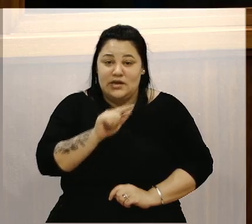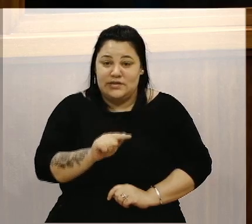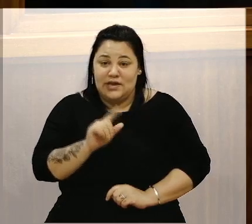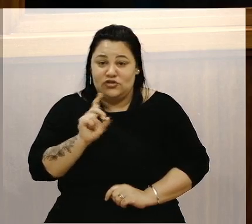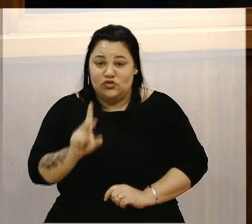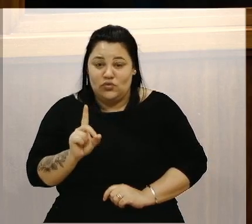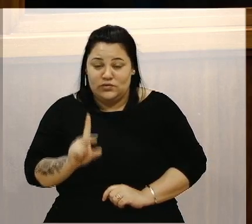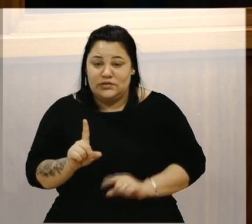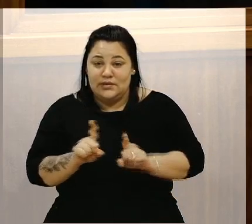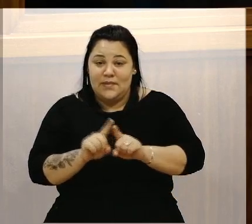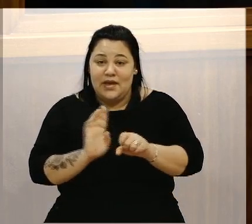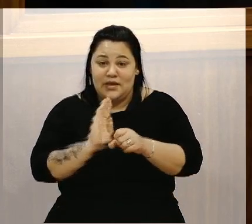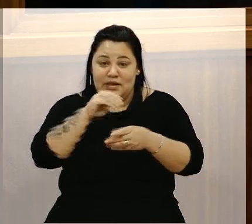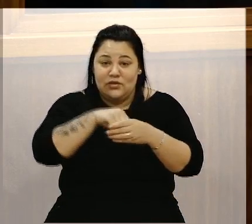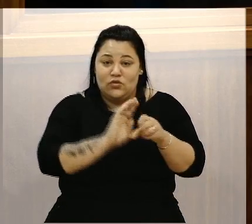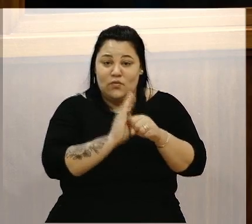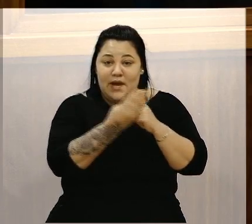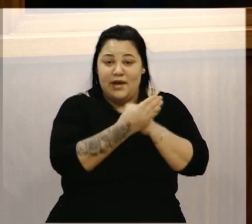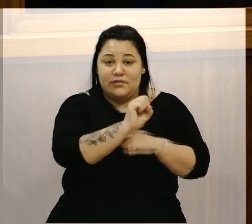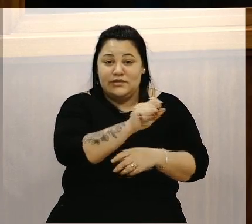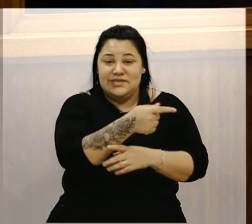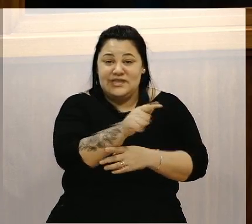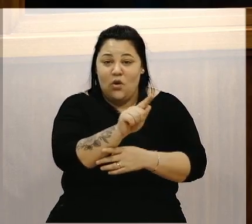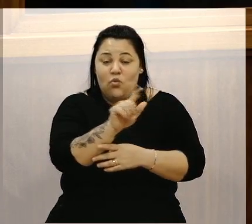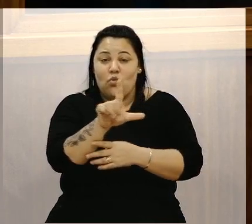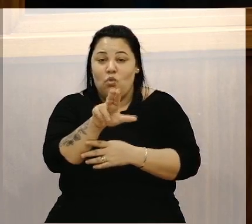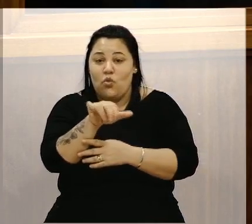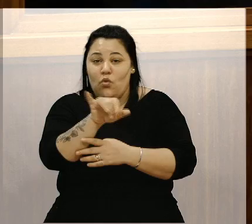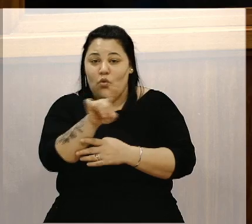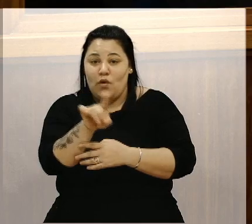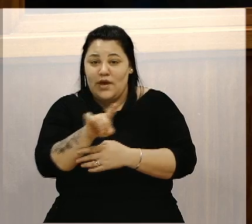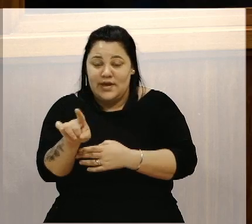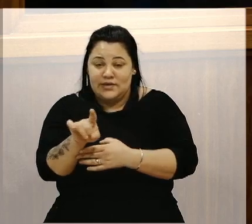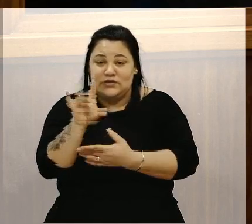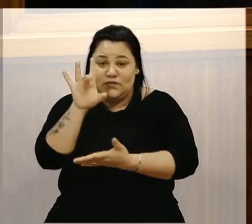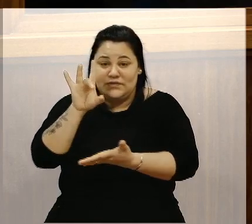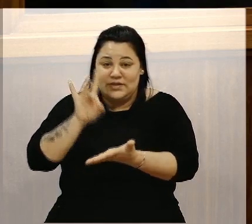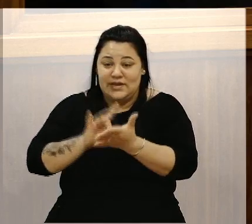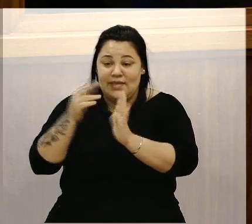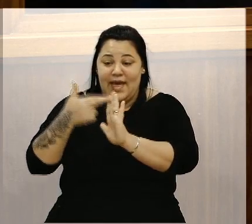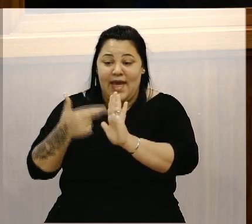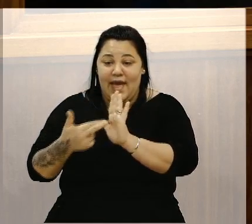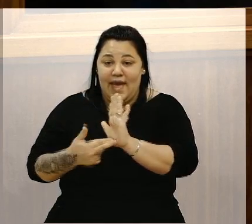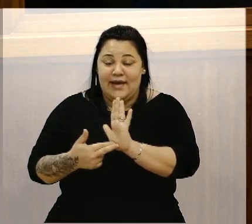450712, no bairro São Luís, regularizada pela Instrução Normativa